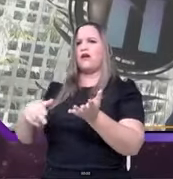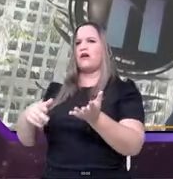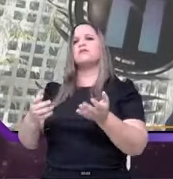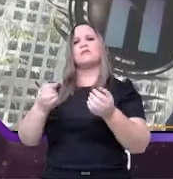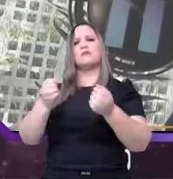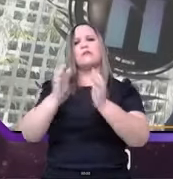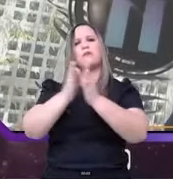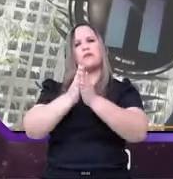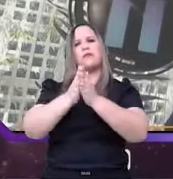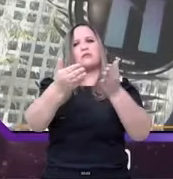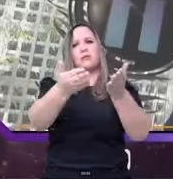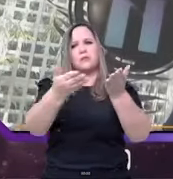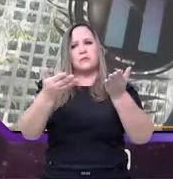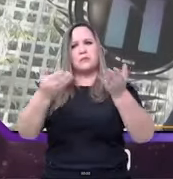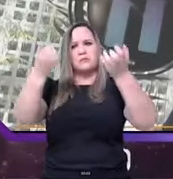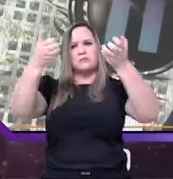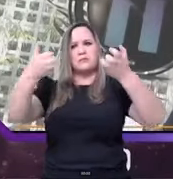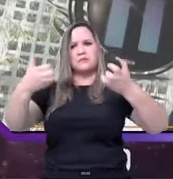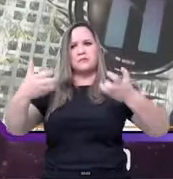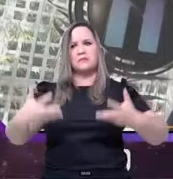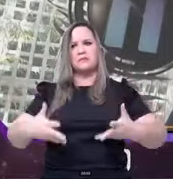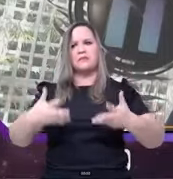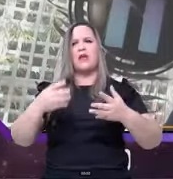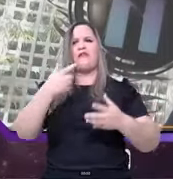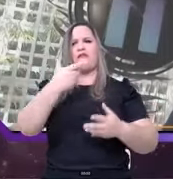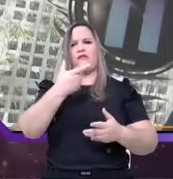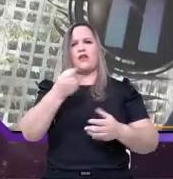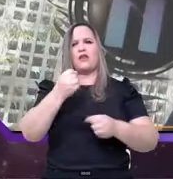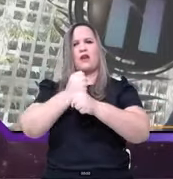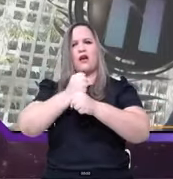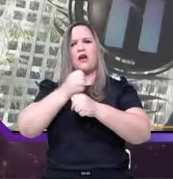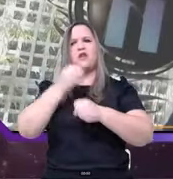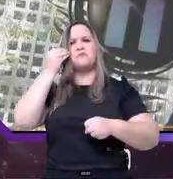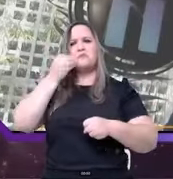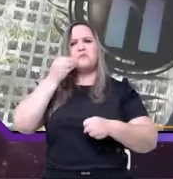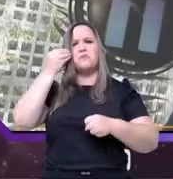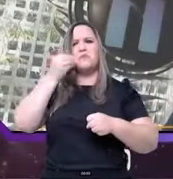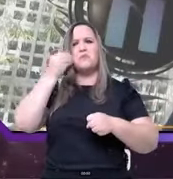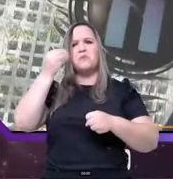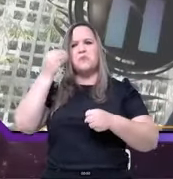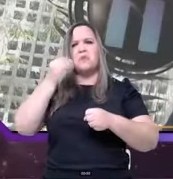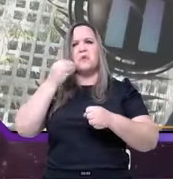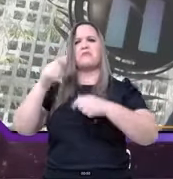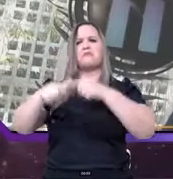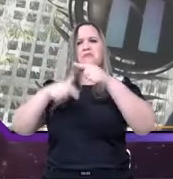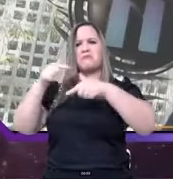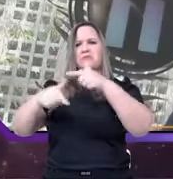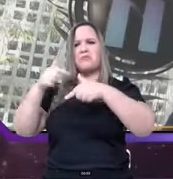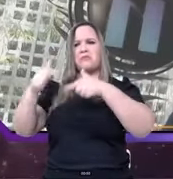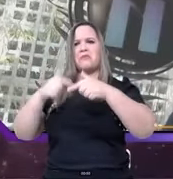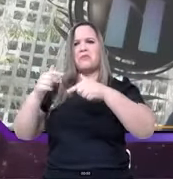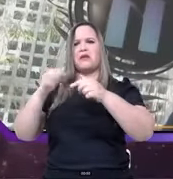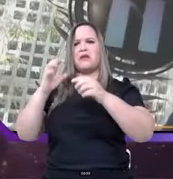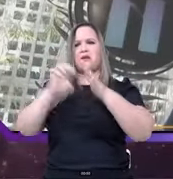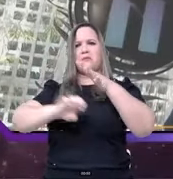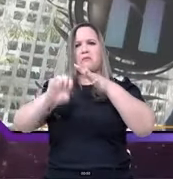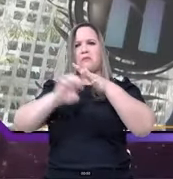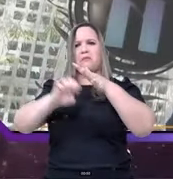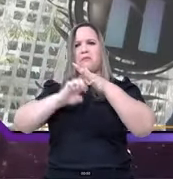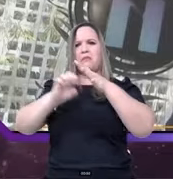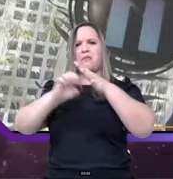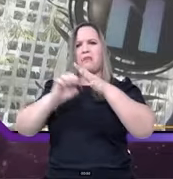mais de 25 anos de experiência como executivo de TI em grandes empresas nacionais, multinacionais de tecnologia e